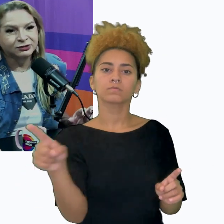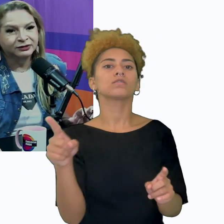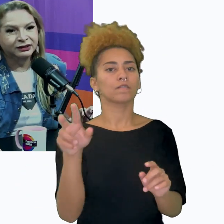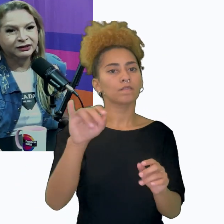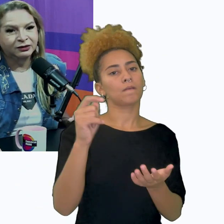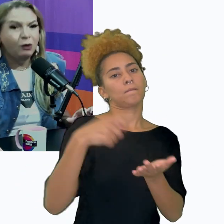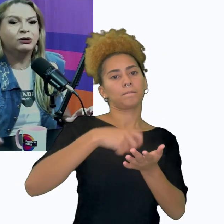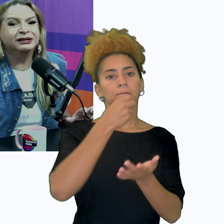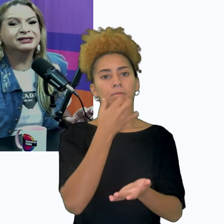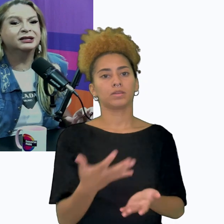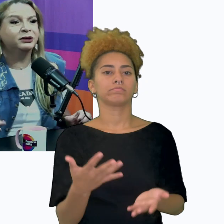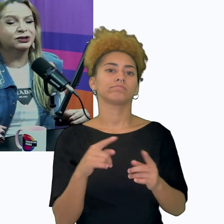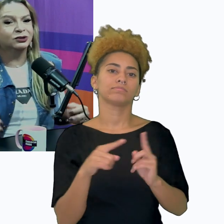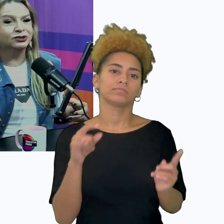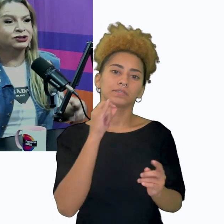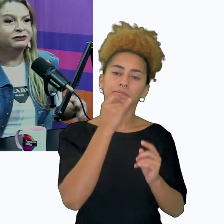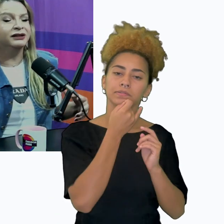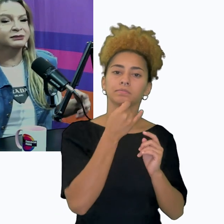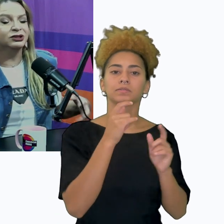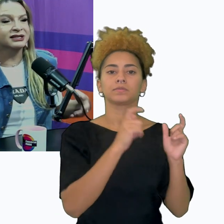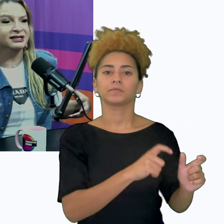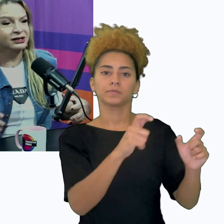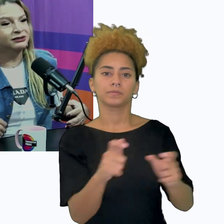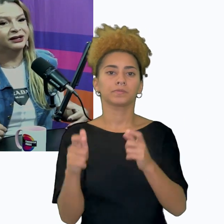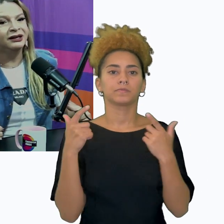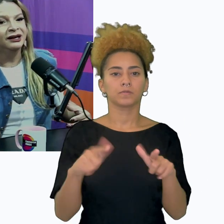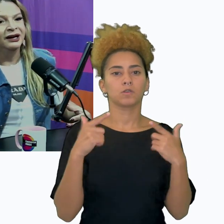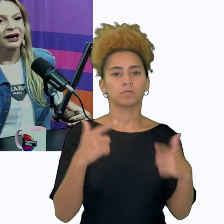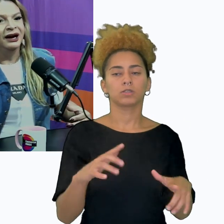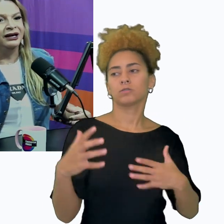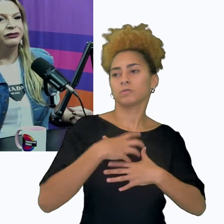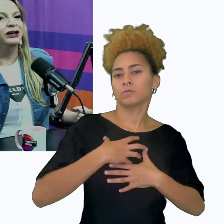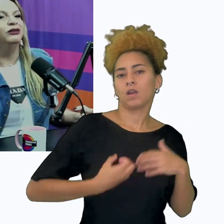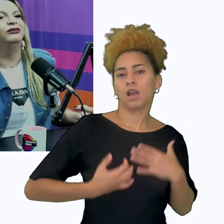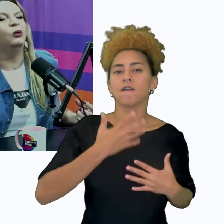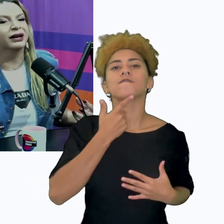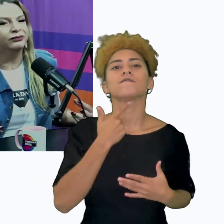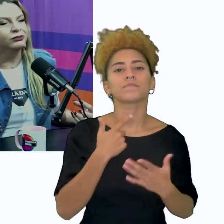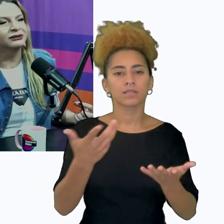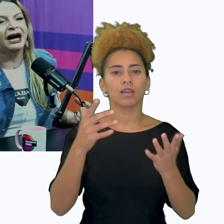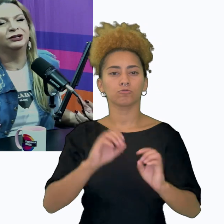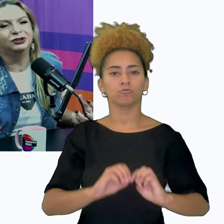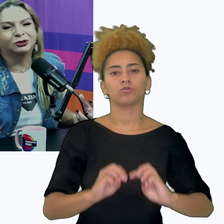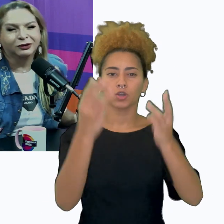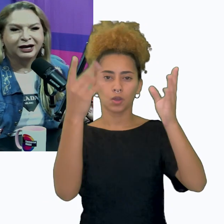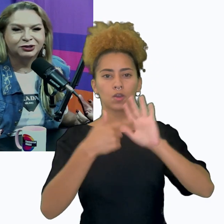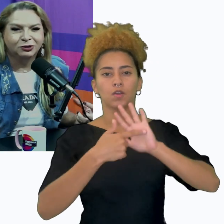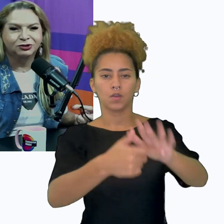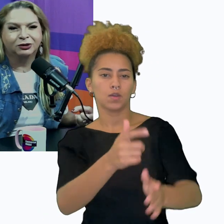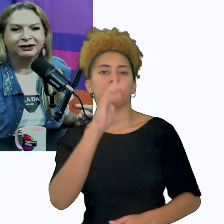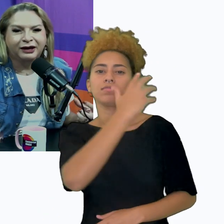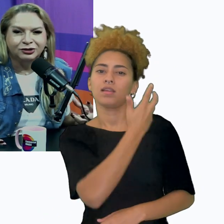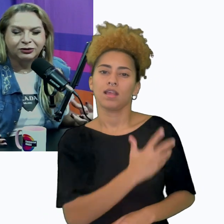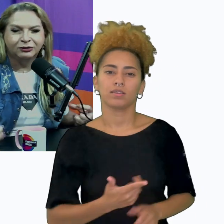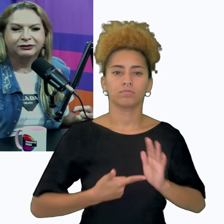isso, né? Ou acontecia, porque eu acho que hoje em dia, infelizmente, as casas não têm aquele fervor, aquela vontade de colocar show, de